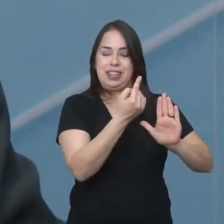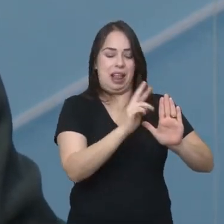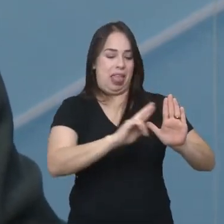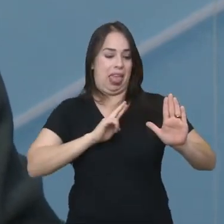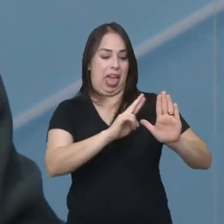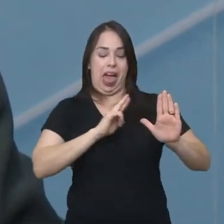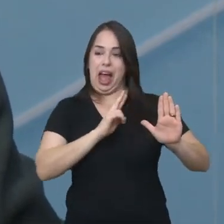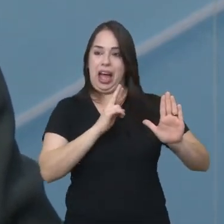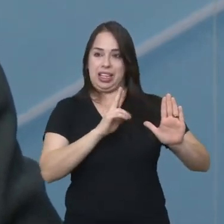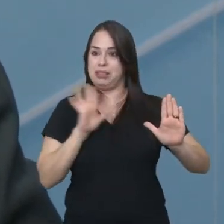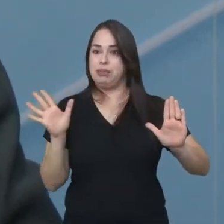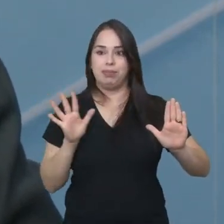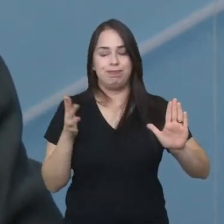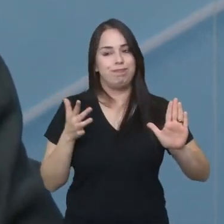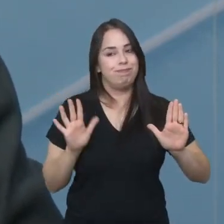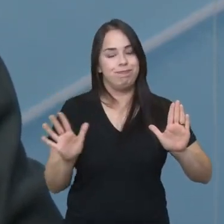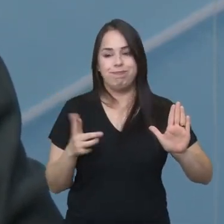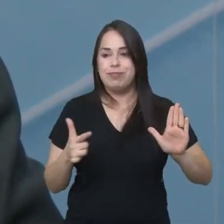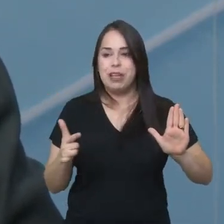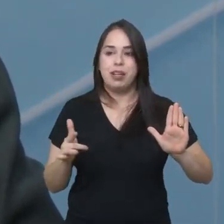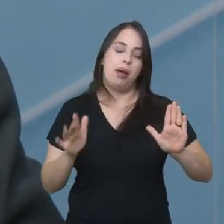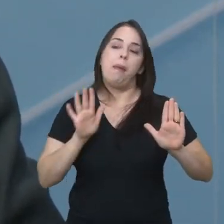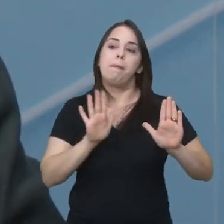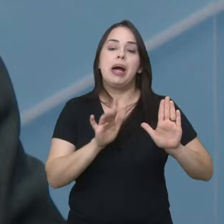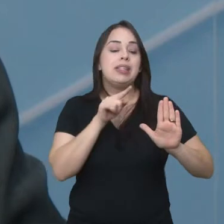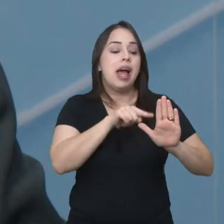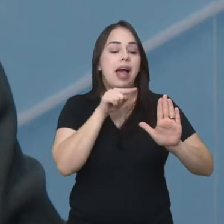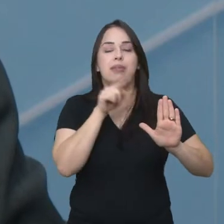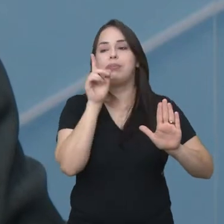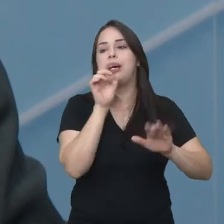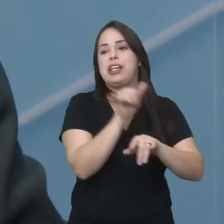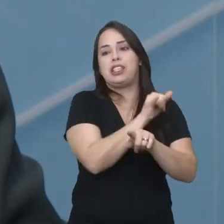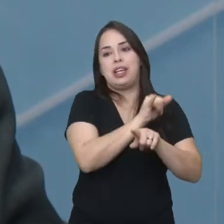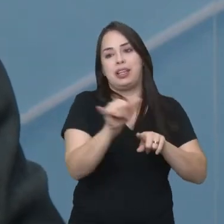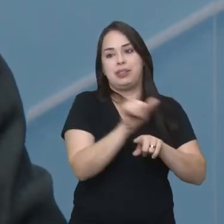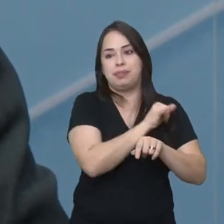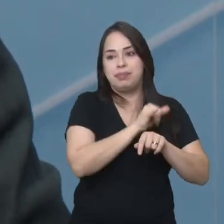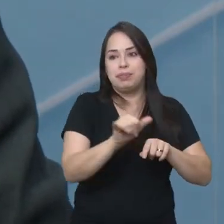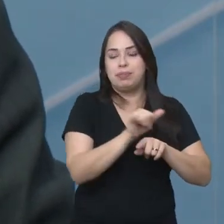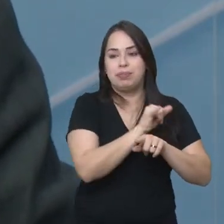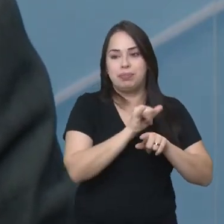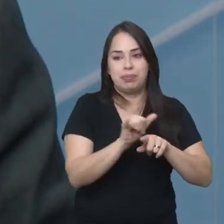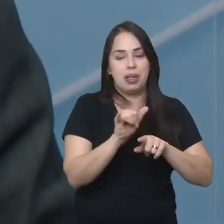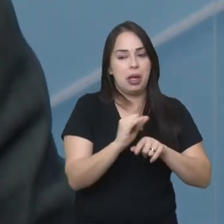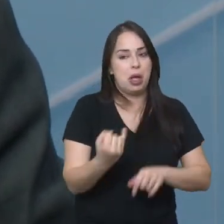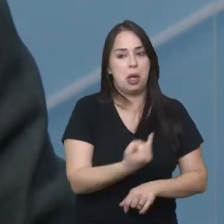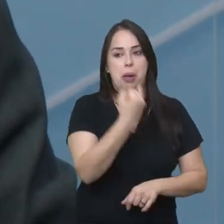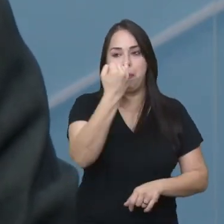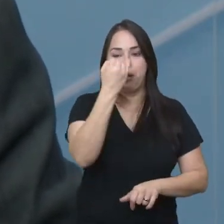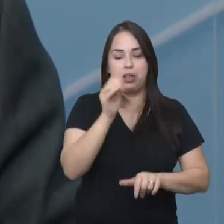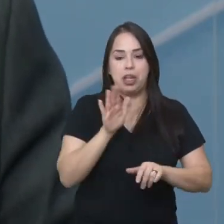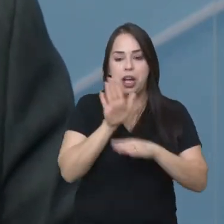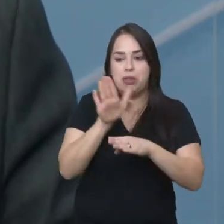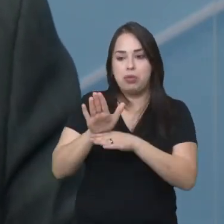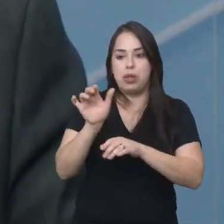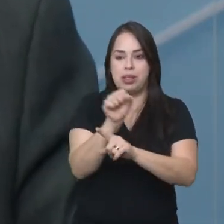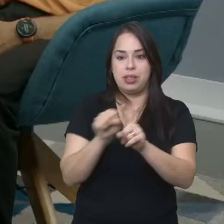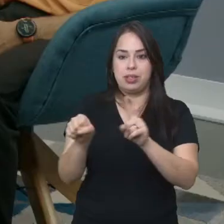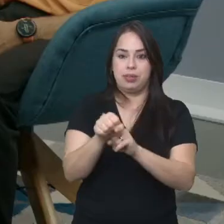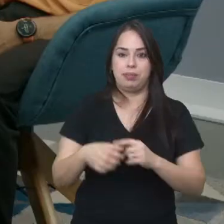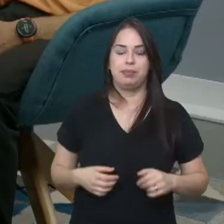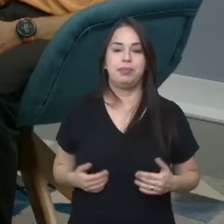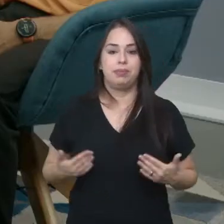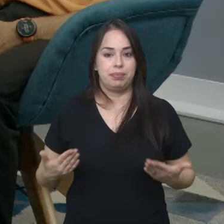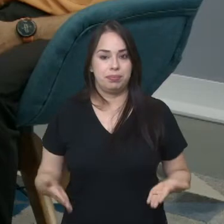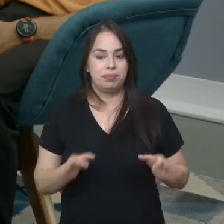nossos reclames, né? Mas é um instrumento bastante significativo para transformar a sociedade.